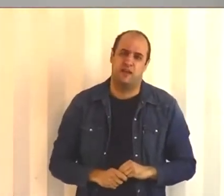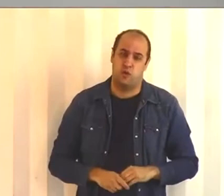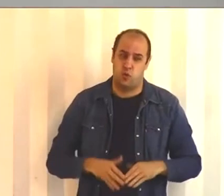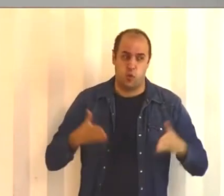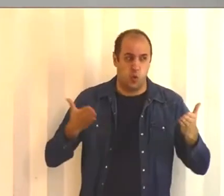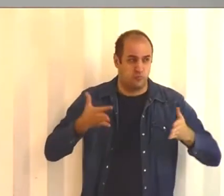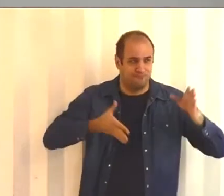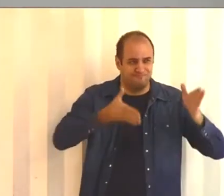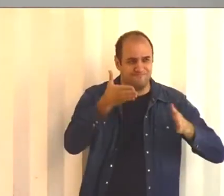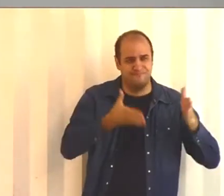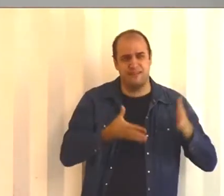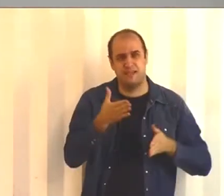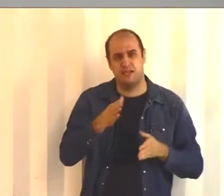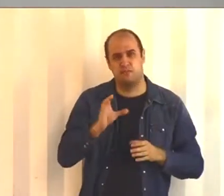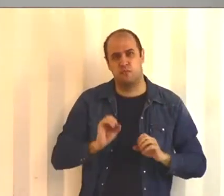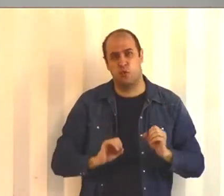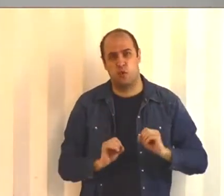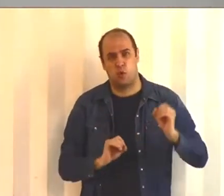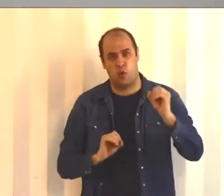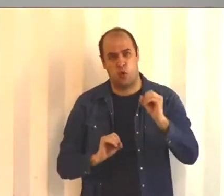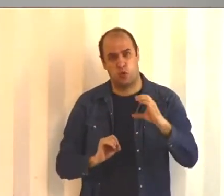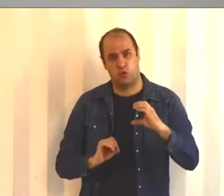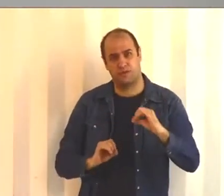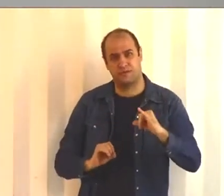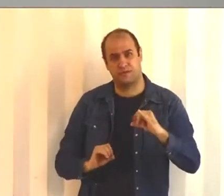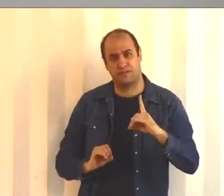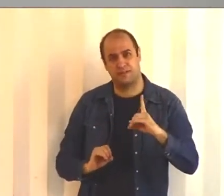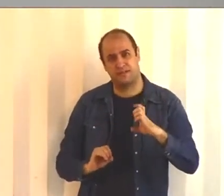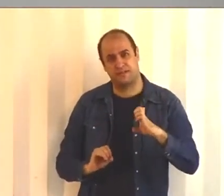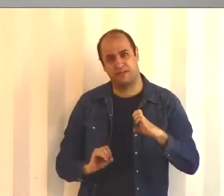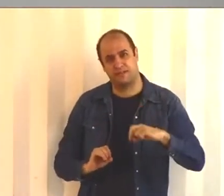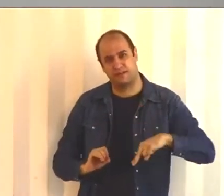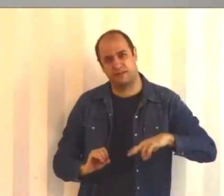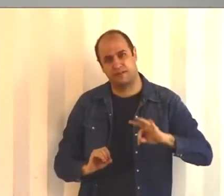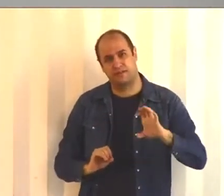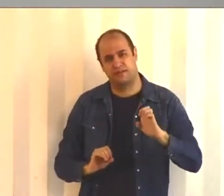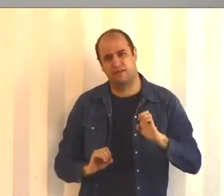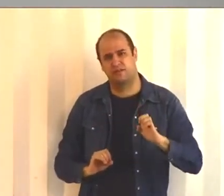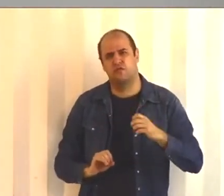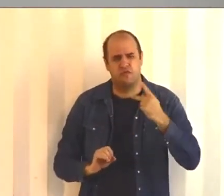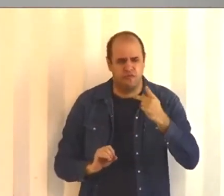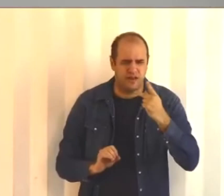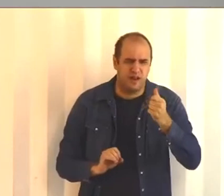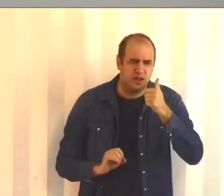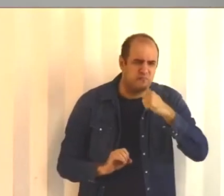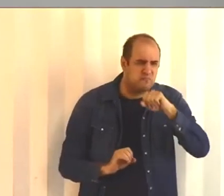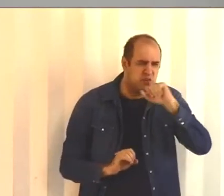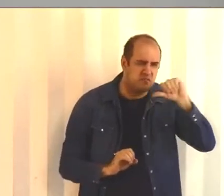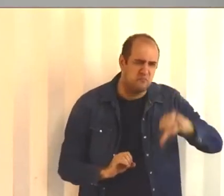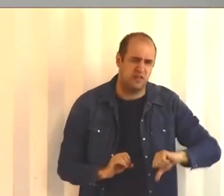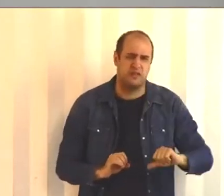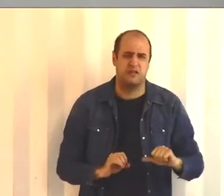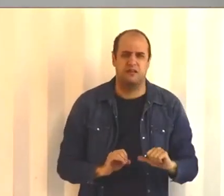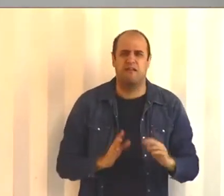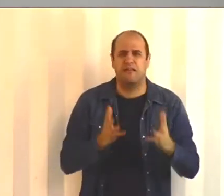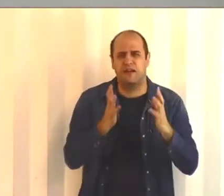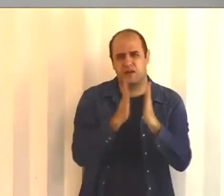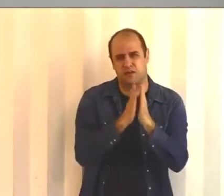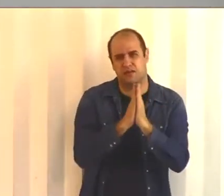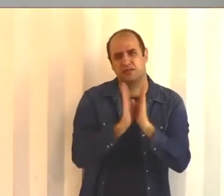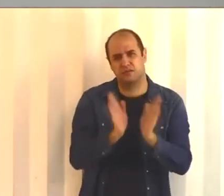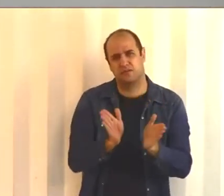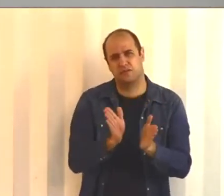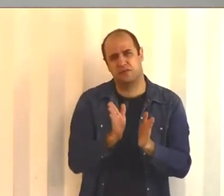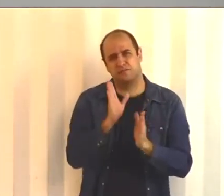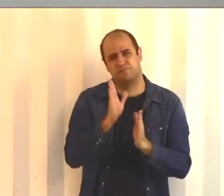pouco o sentido da presença da mãe na família. Eu quero orar por nossas mães assim. Feche seus olhos por um